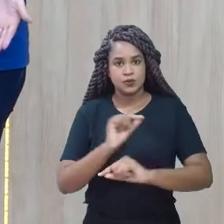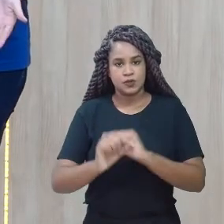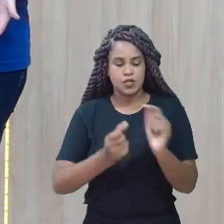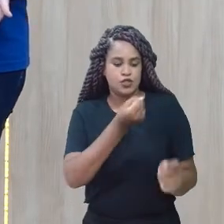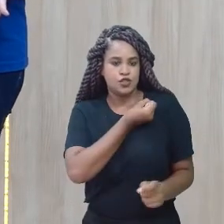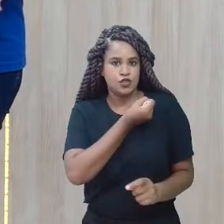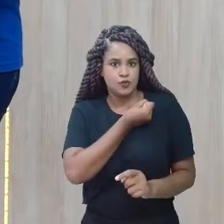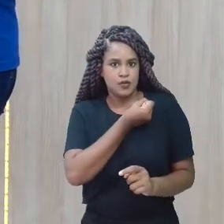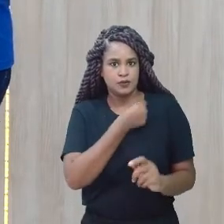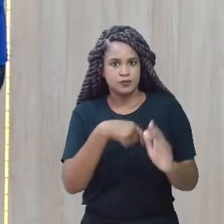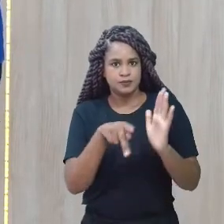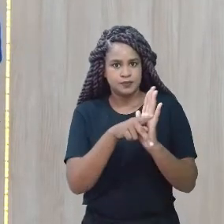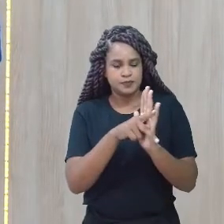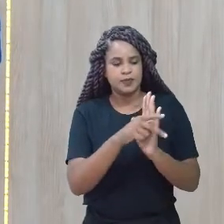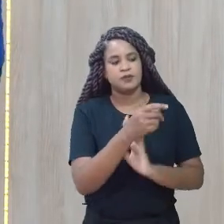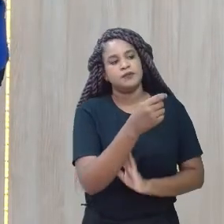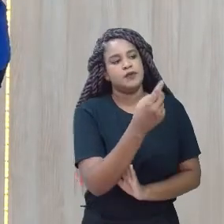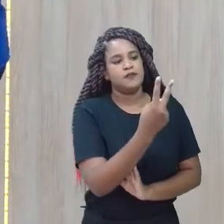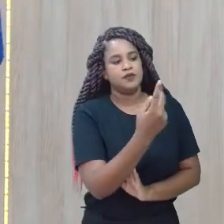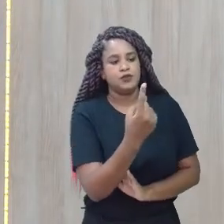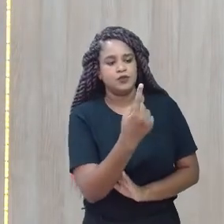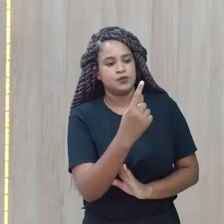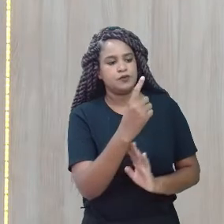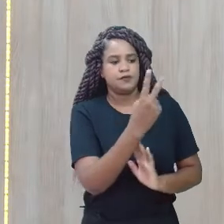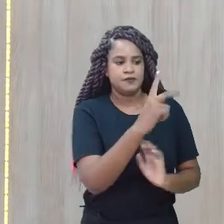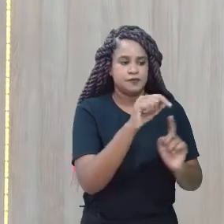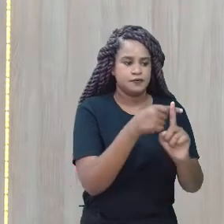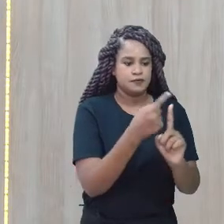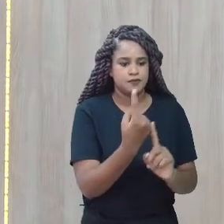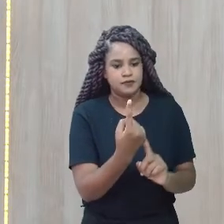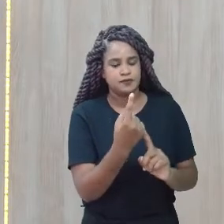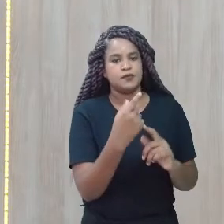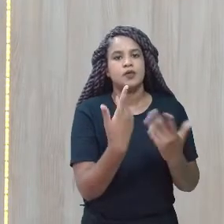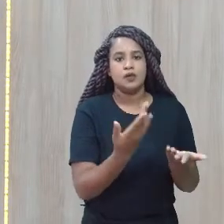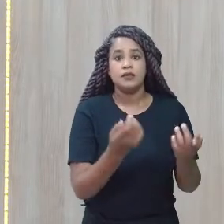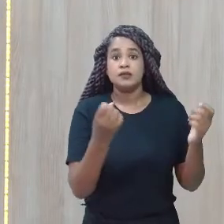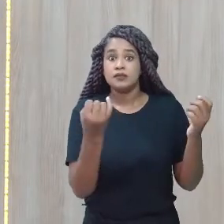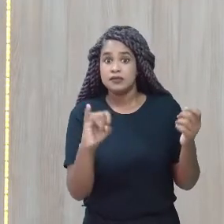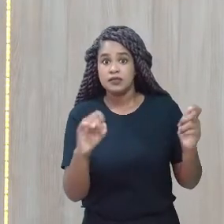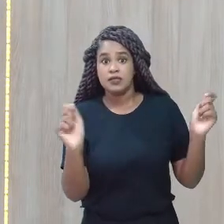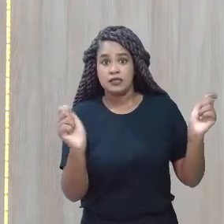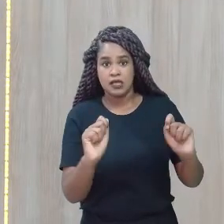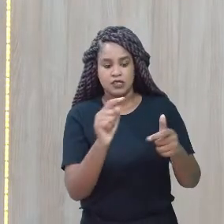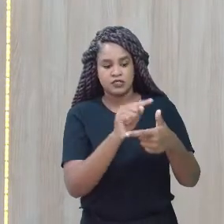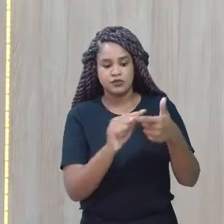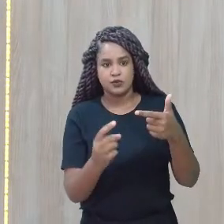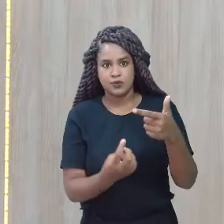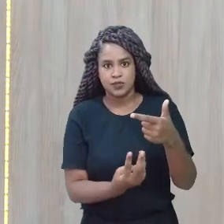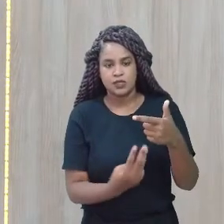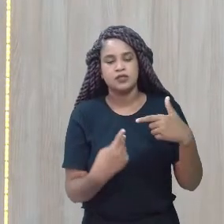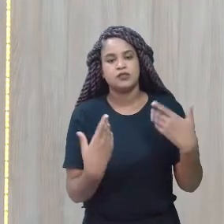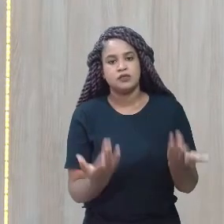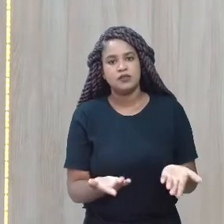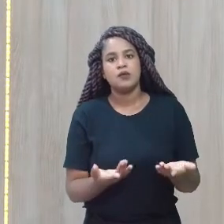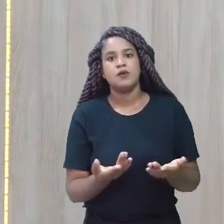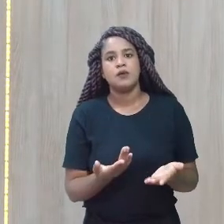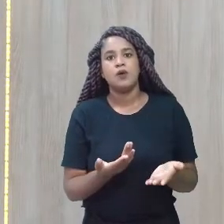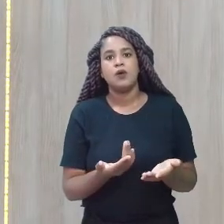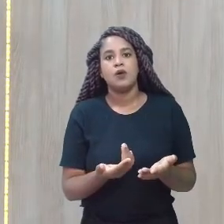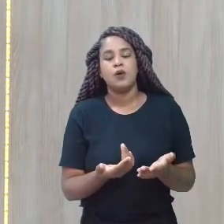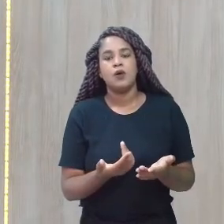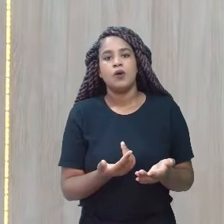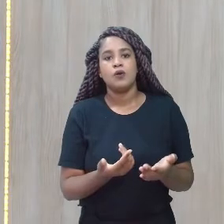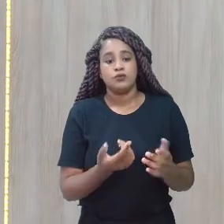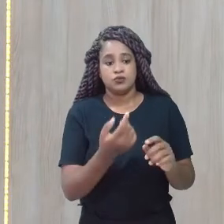fazer essa soma e se a soma der um número que dá para dividir por 3, então o número inicial divide sim. Agora,